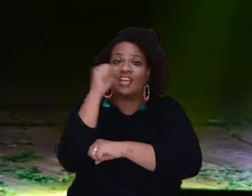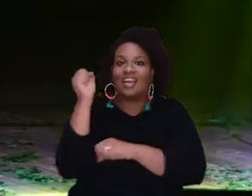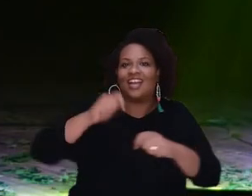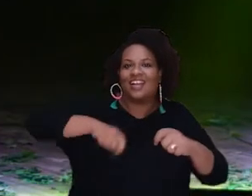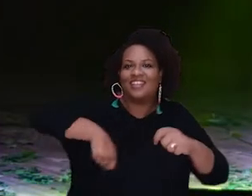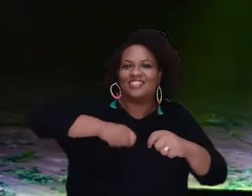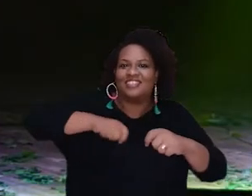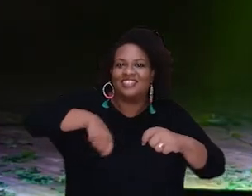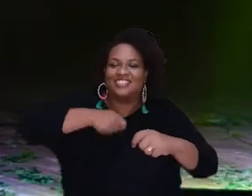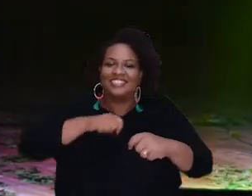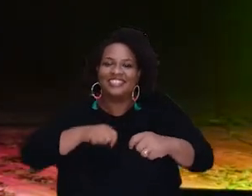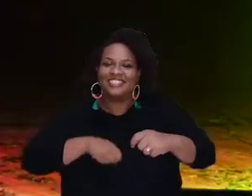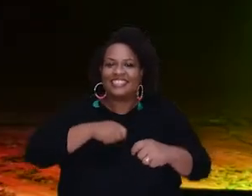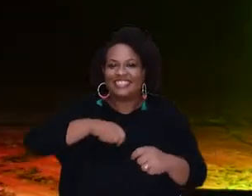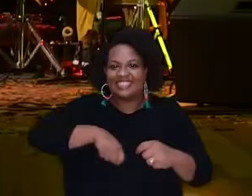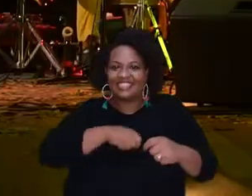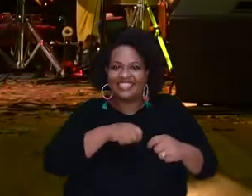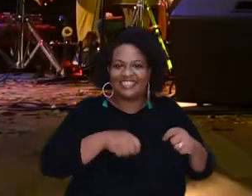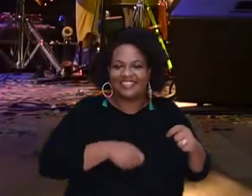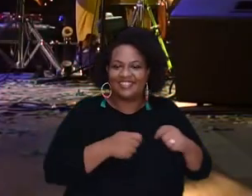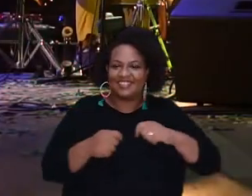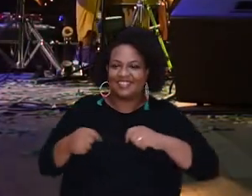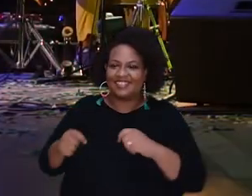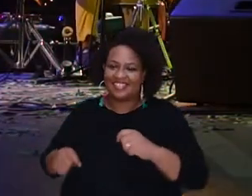na janela da cozinha.